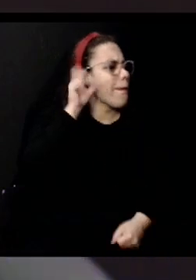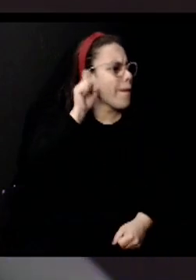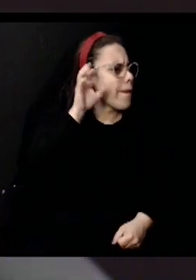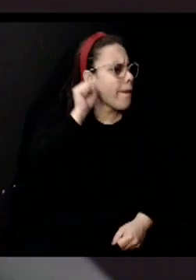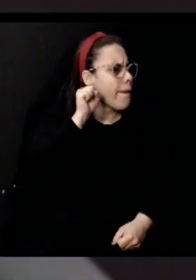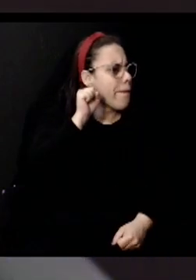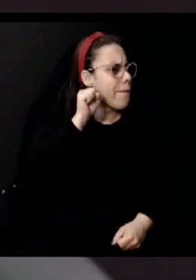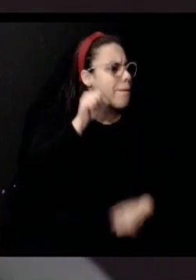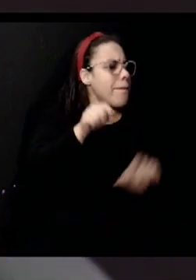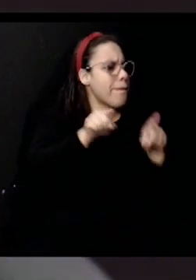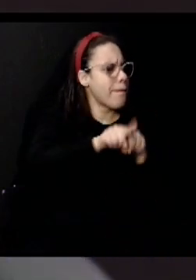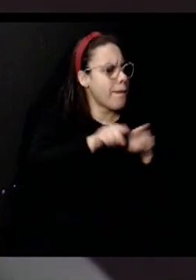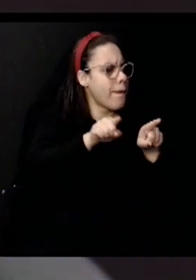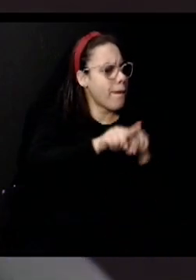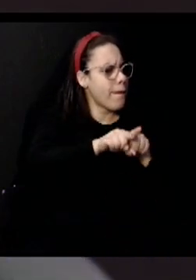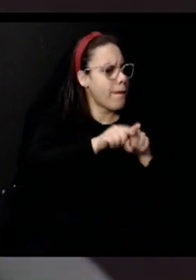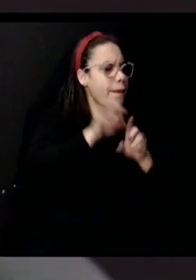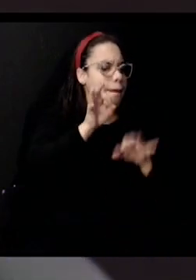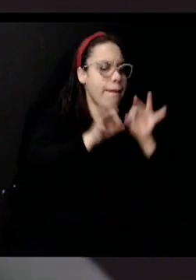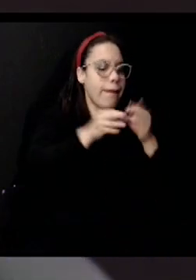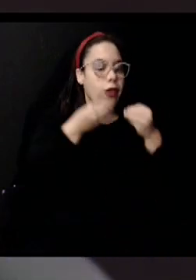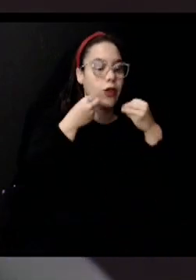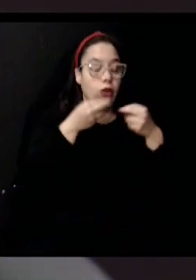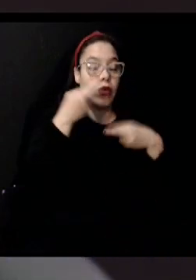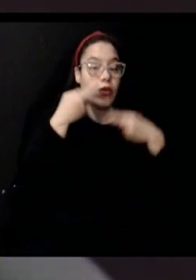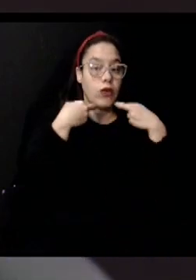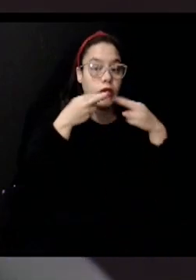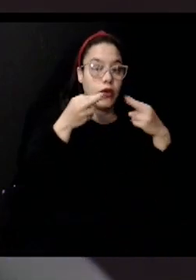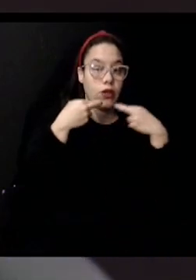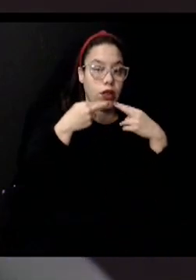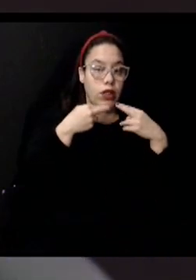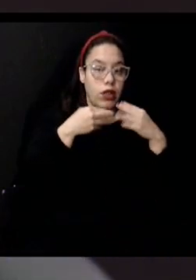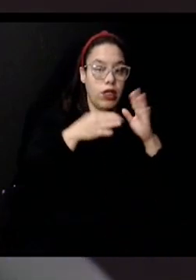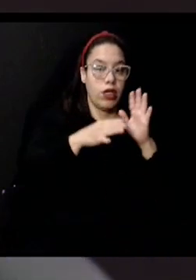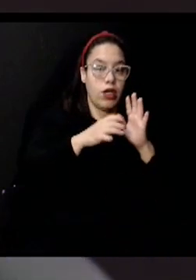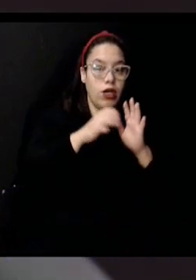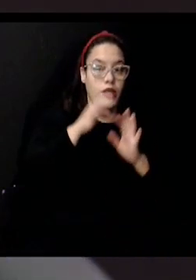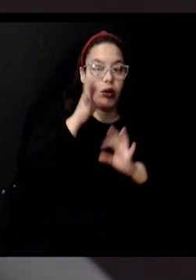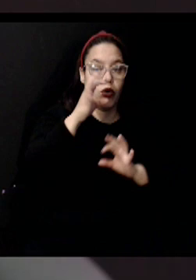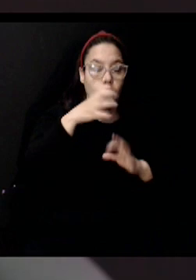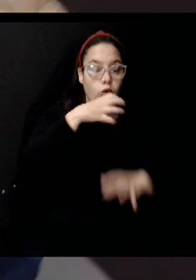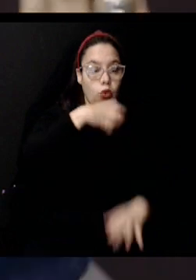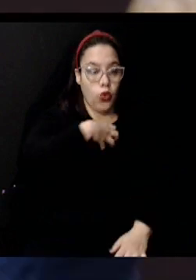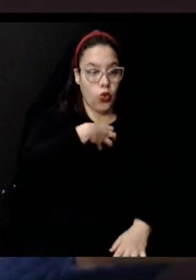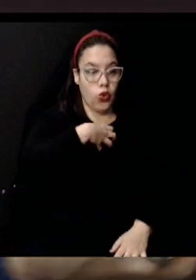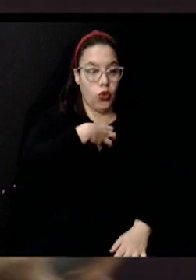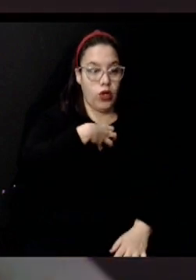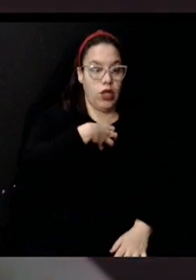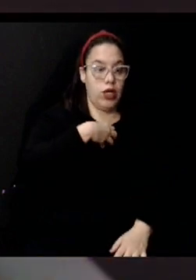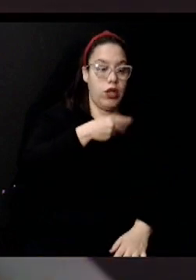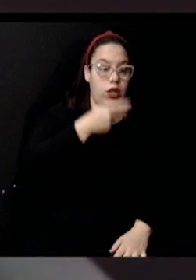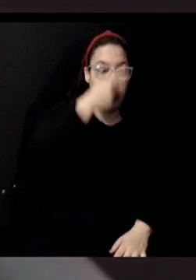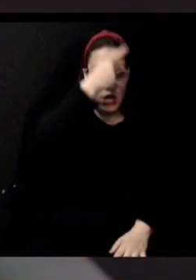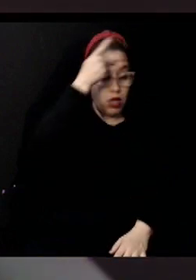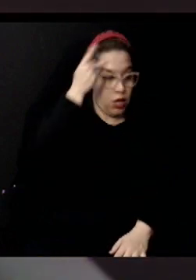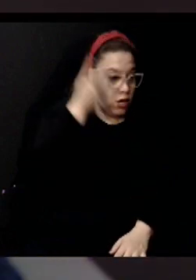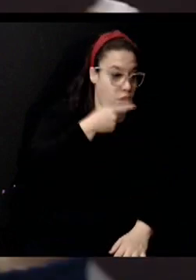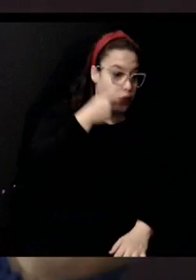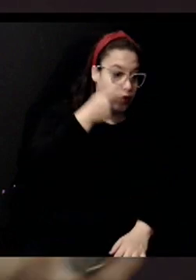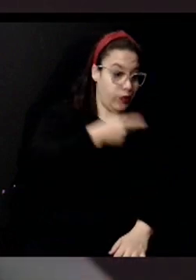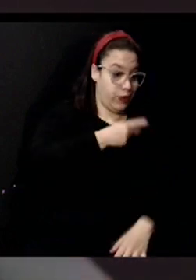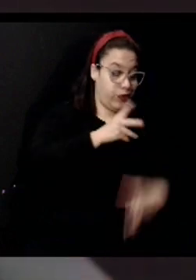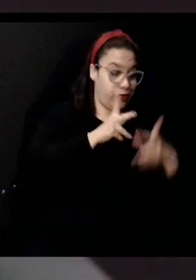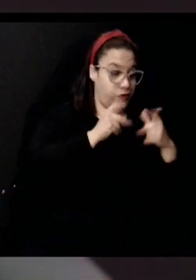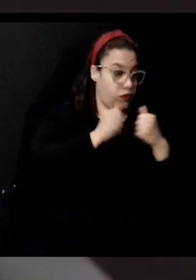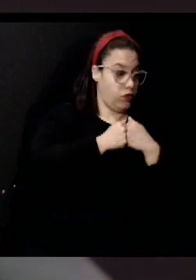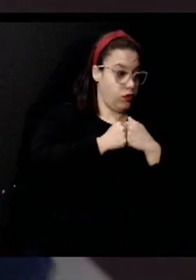está julgando como reclamação, porque às vezes vai do tom da palavra, o jeito da pessoa falar. E as uhum. pessoas no entorno, como, né,